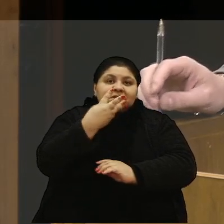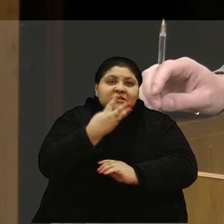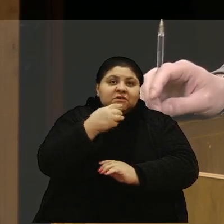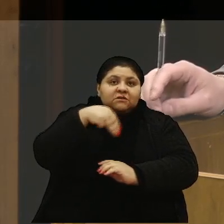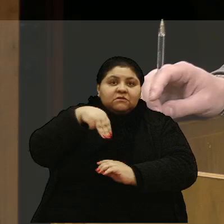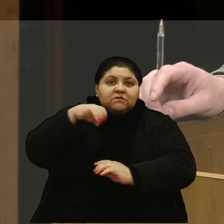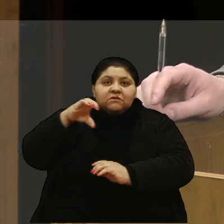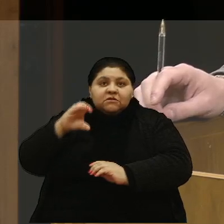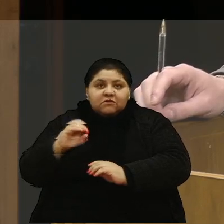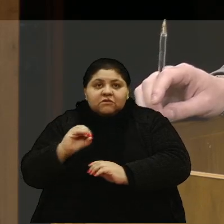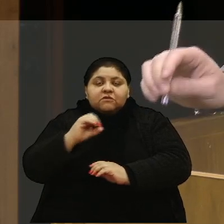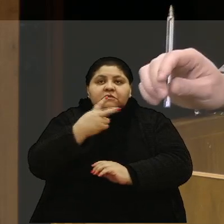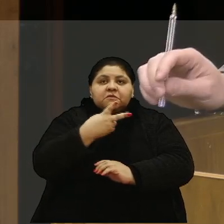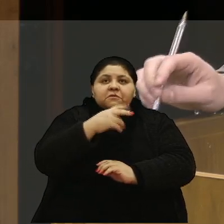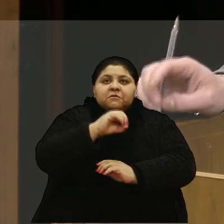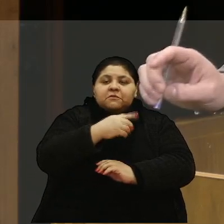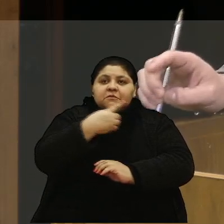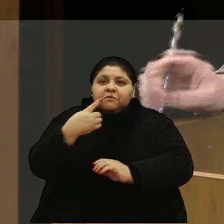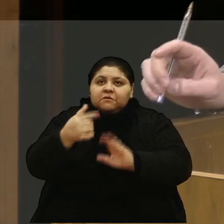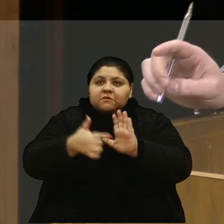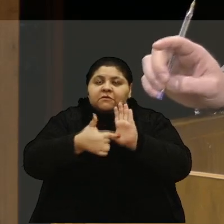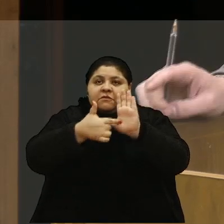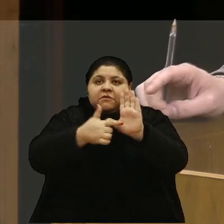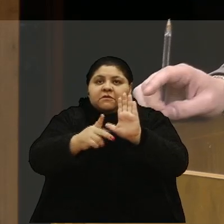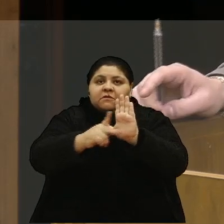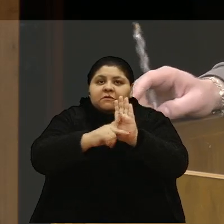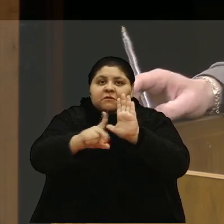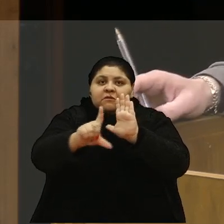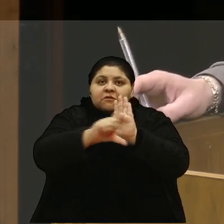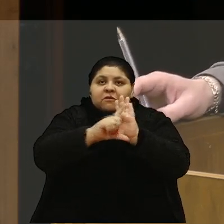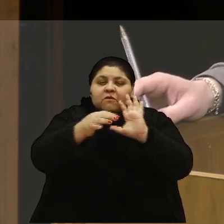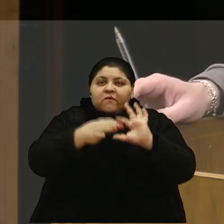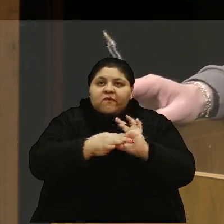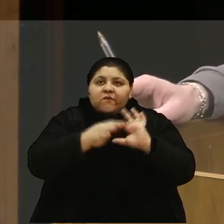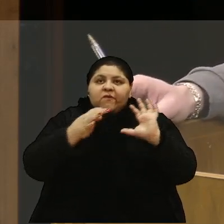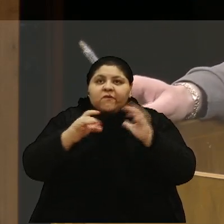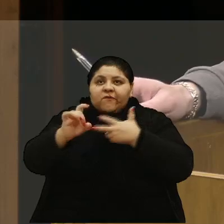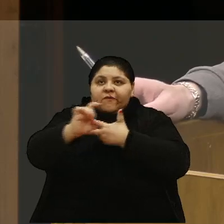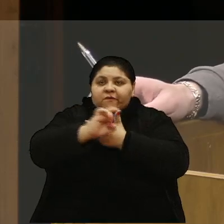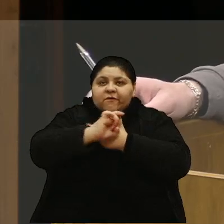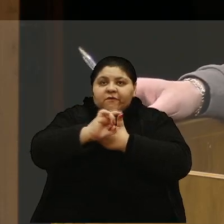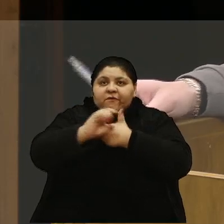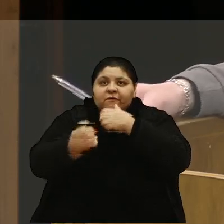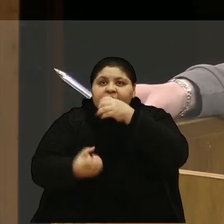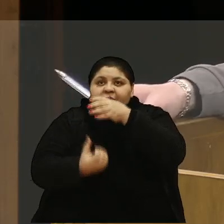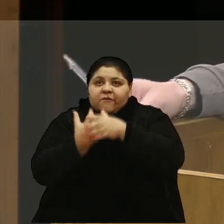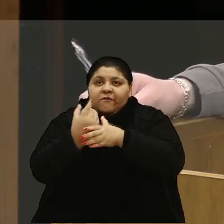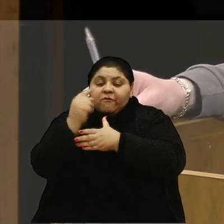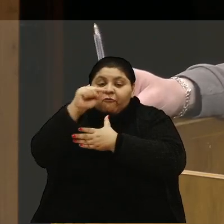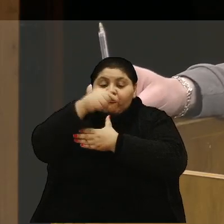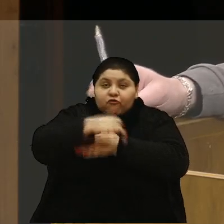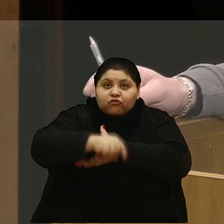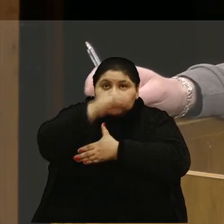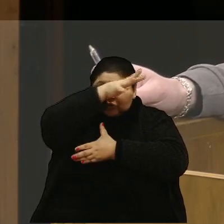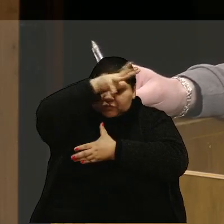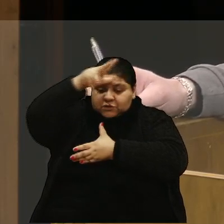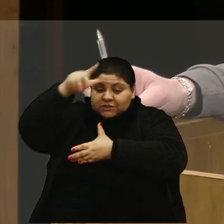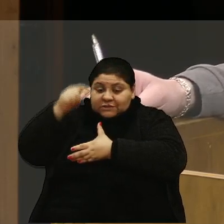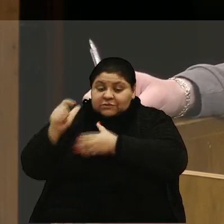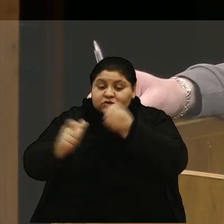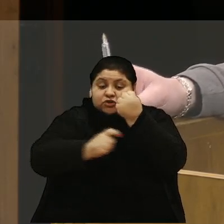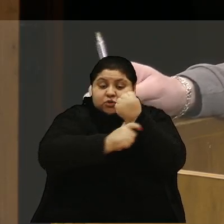de 2021, apresentei o projeto de lei autorizando o Executivo pela criação do FUNSEG, Fundo Municipal de Segurança